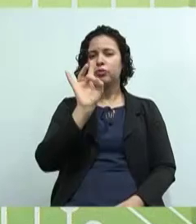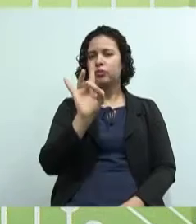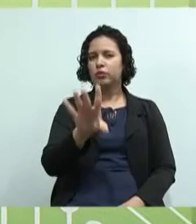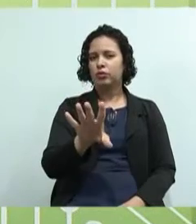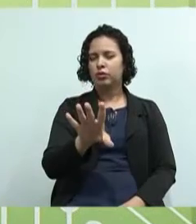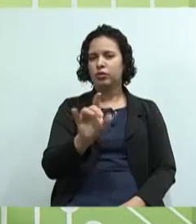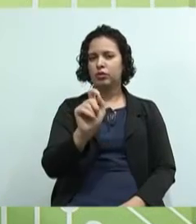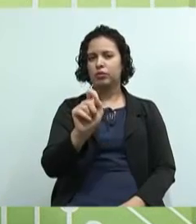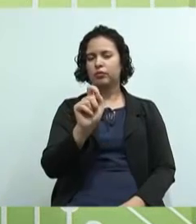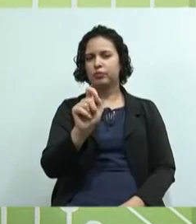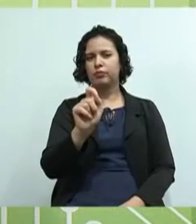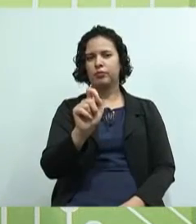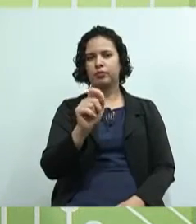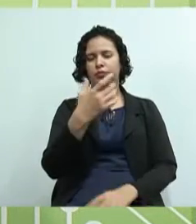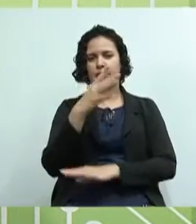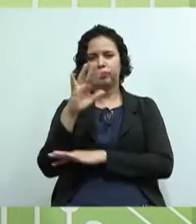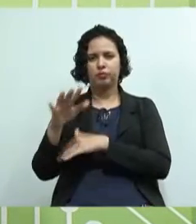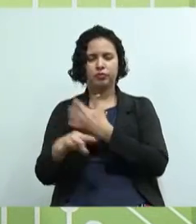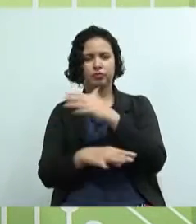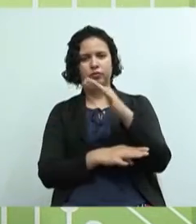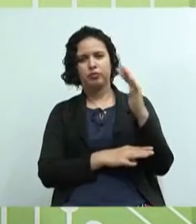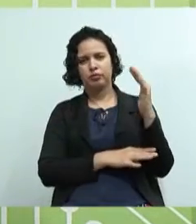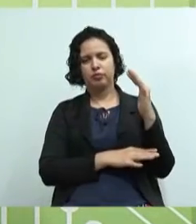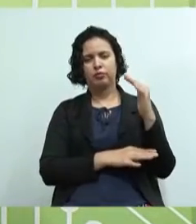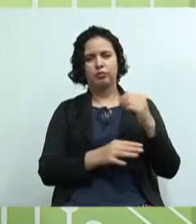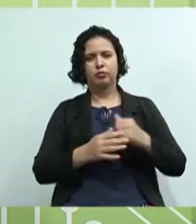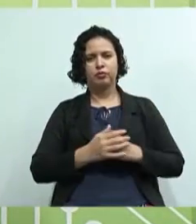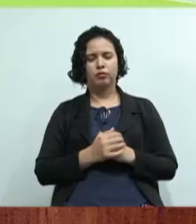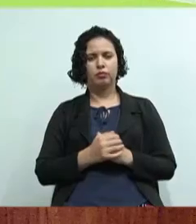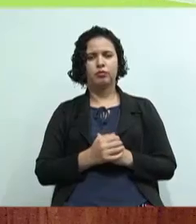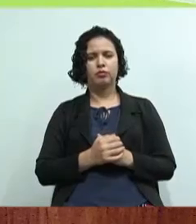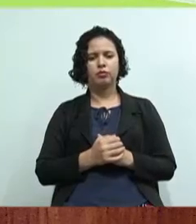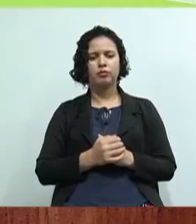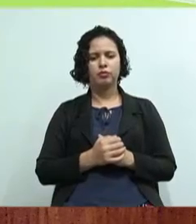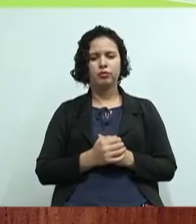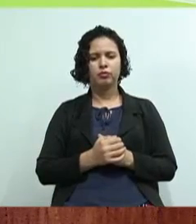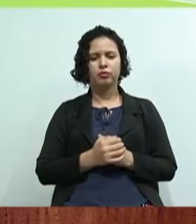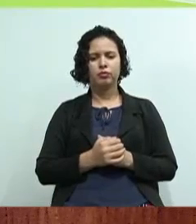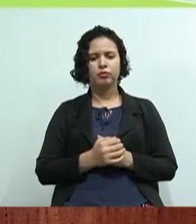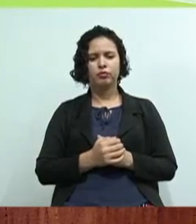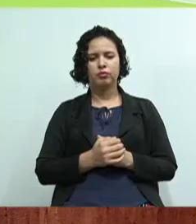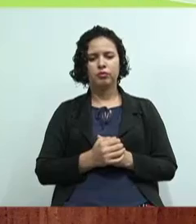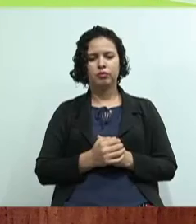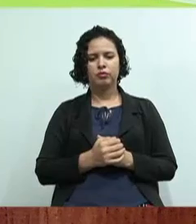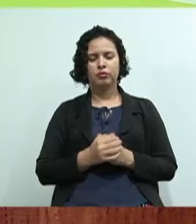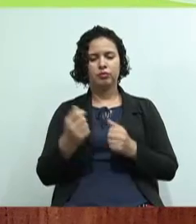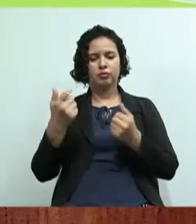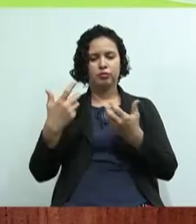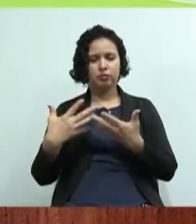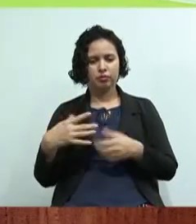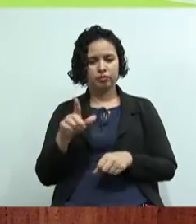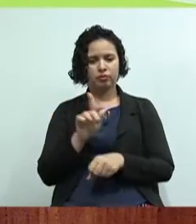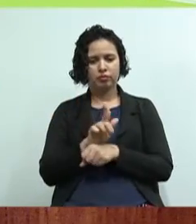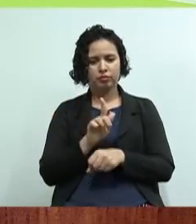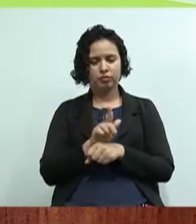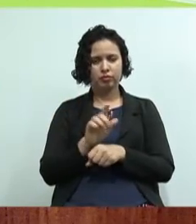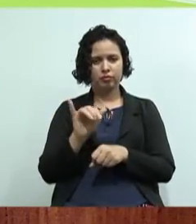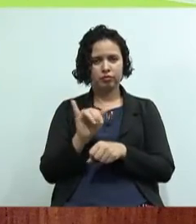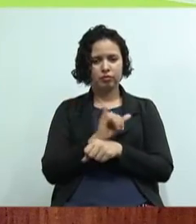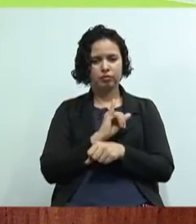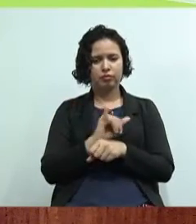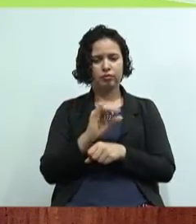aquela sustentabilidade ambiental, não é isso, professor? Exatamente, professor Alberto. Nós estamos falando de gestão estratégica